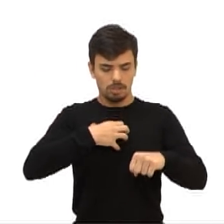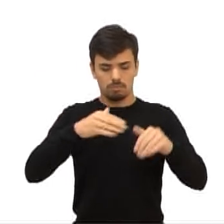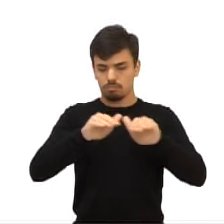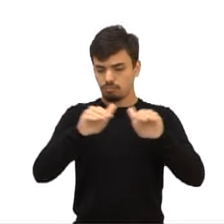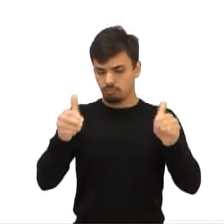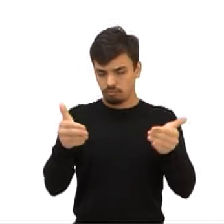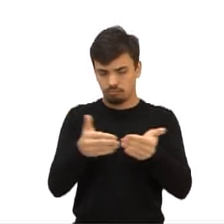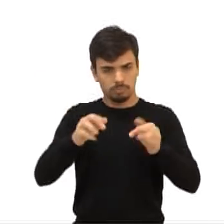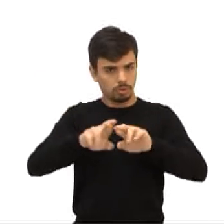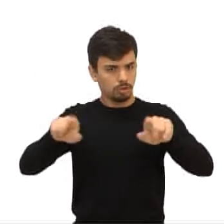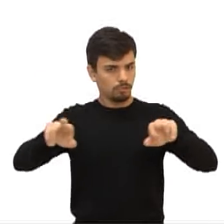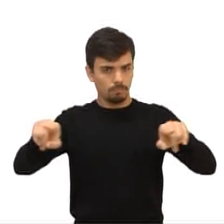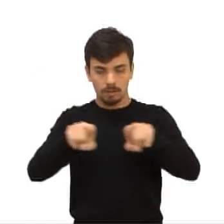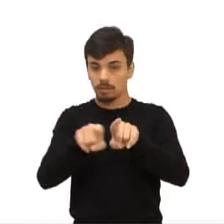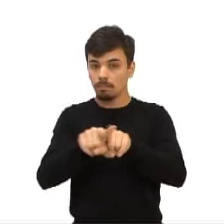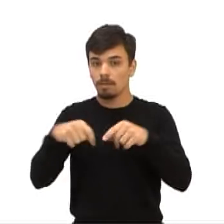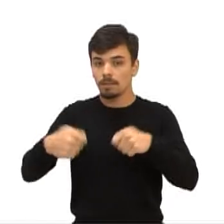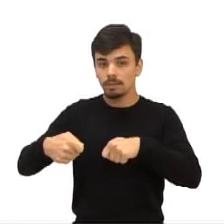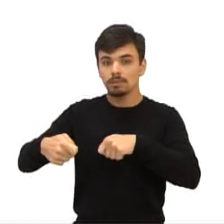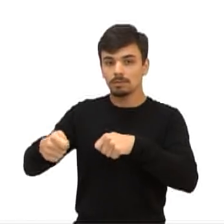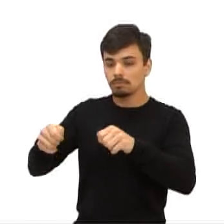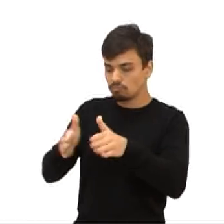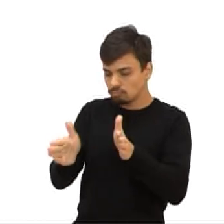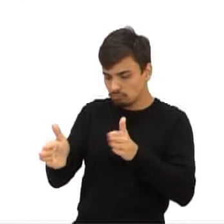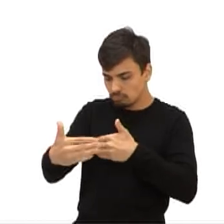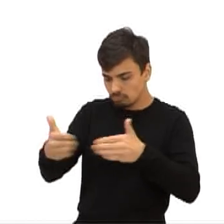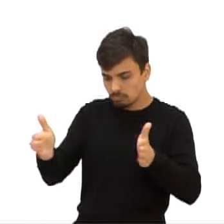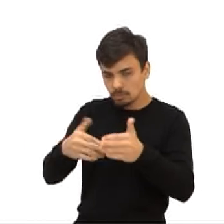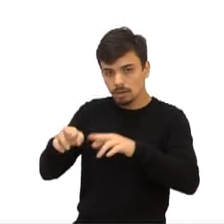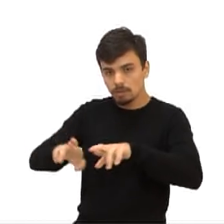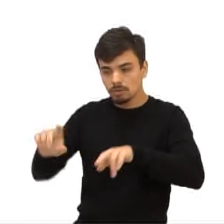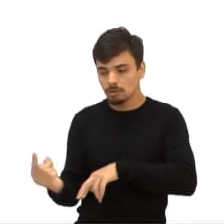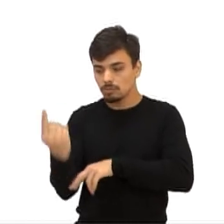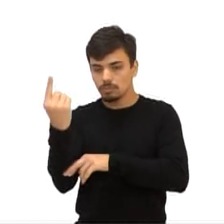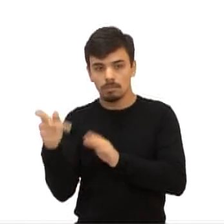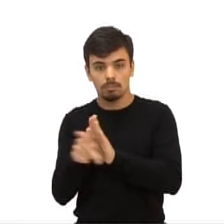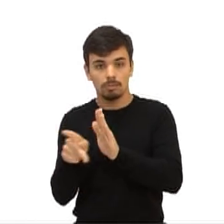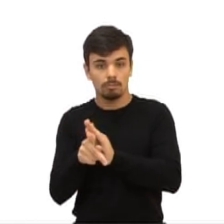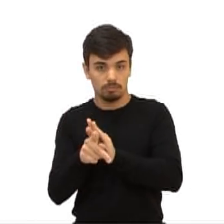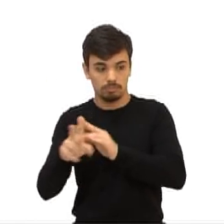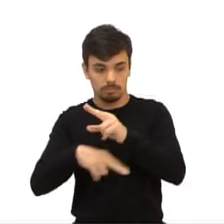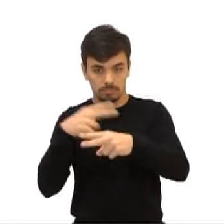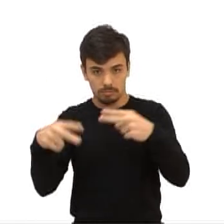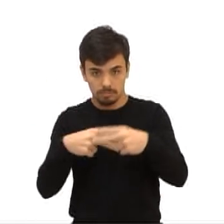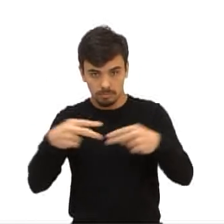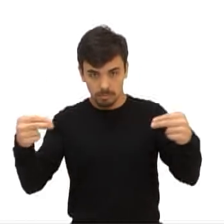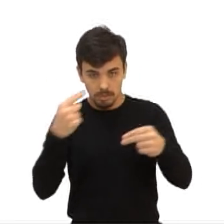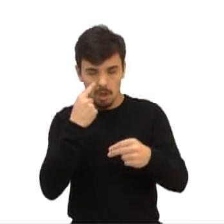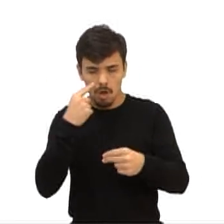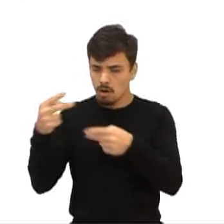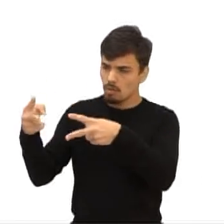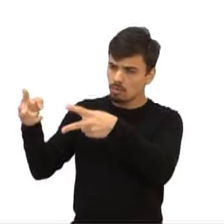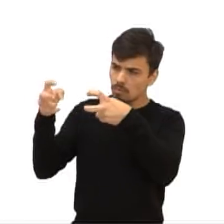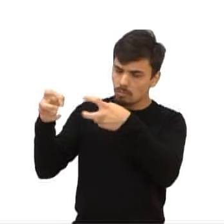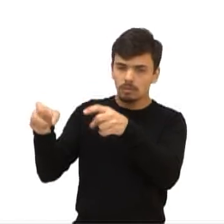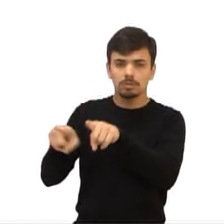diferentes e precisa de embalagens individuais para presentes. Observe